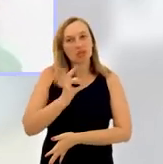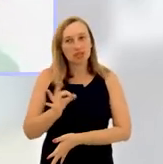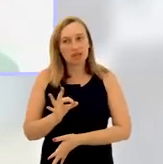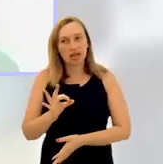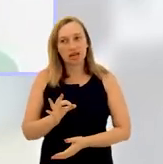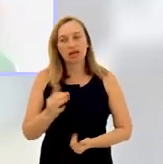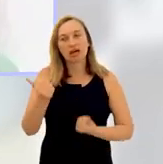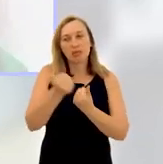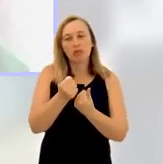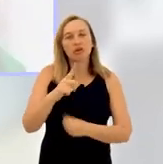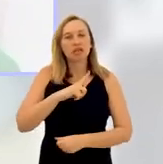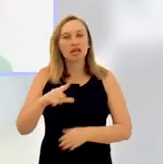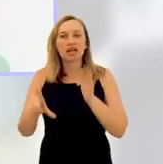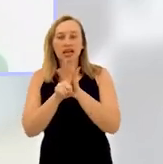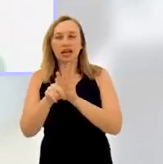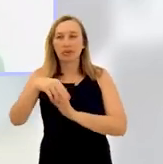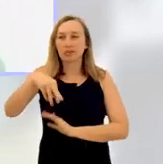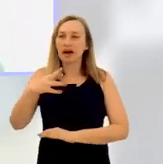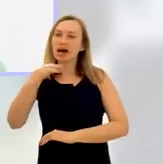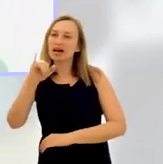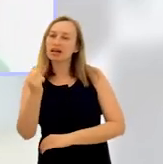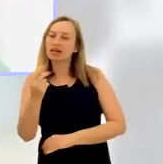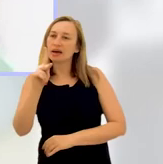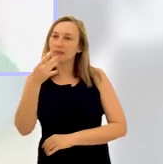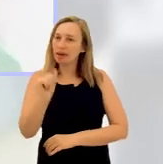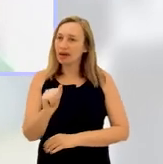sabe que ela está amparada pela Lei Maria da Penha.